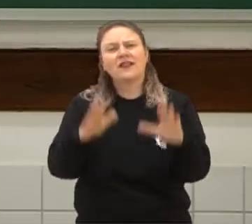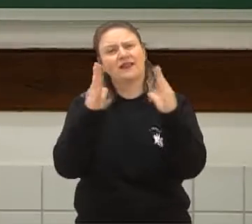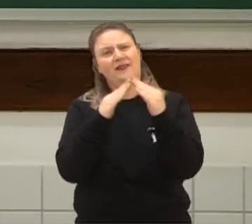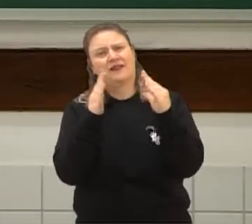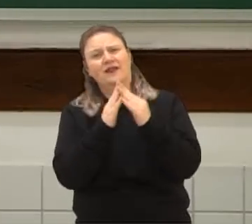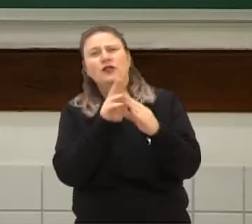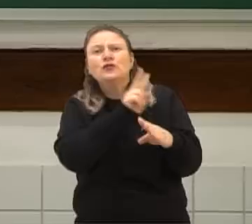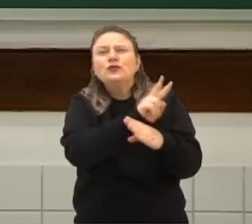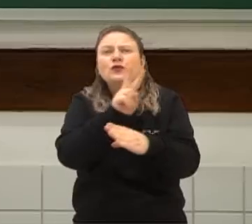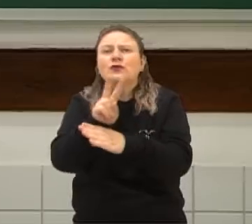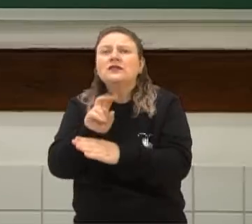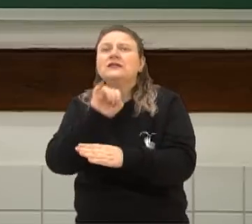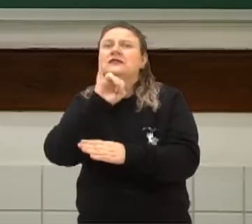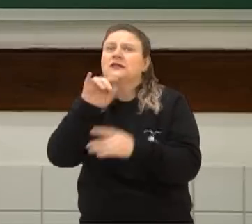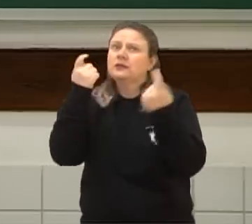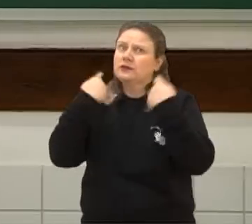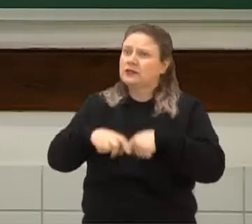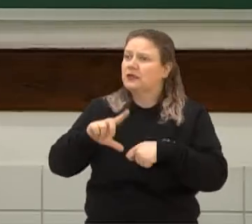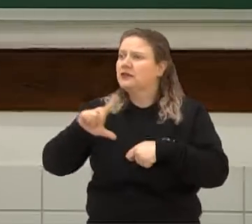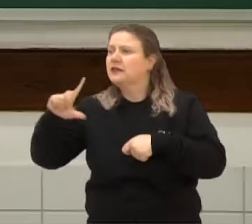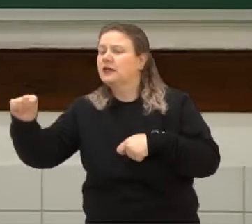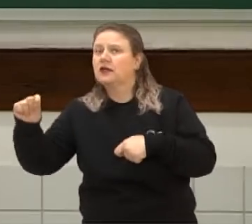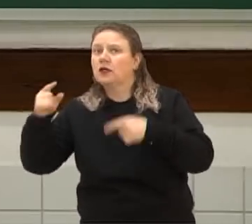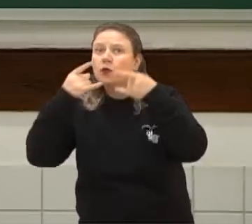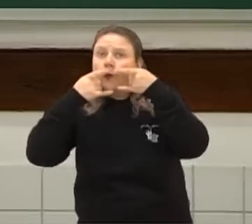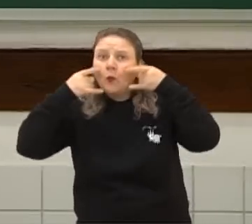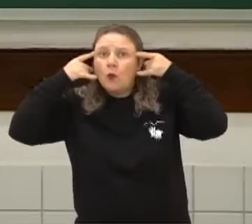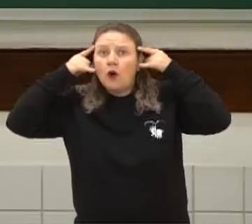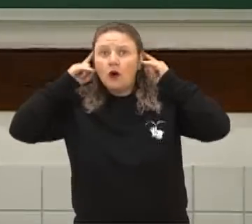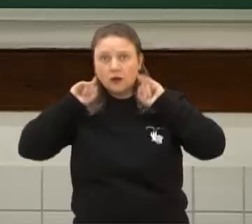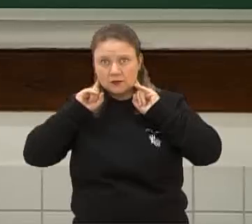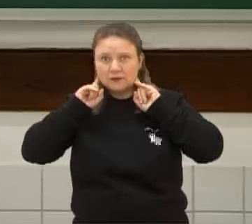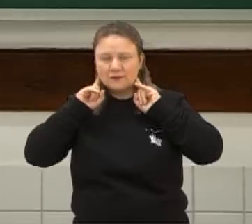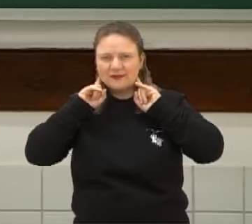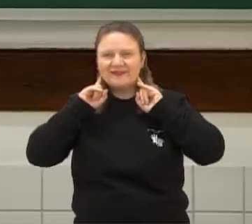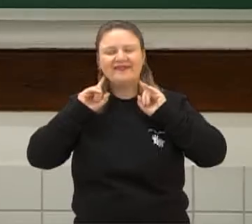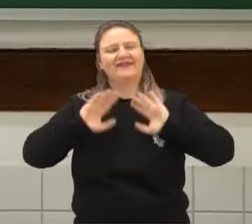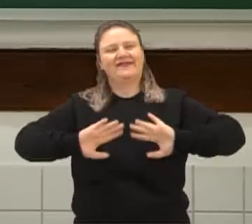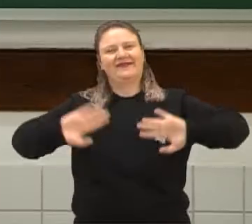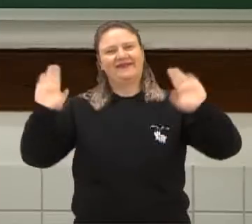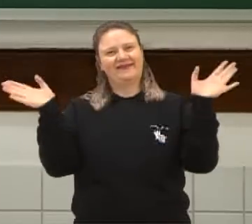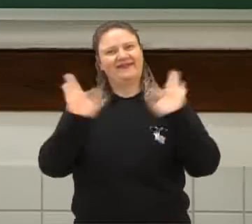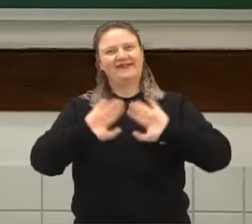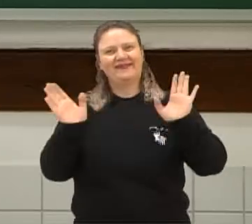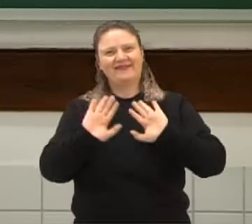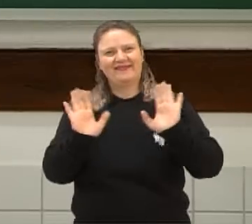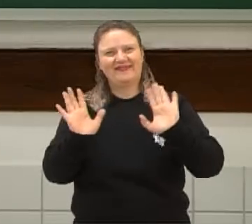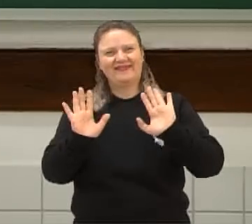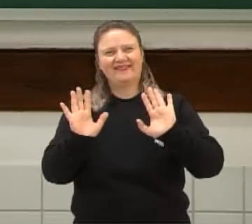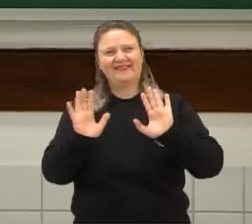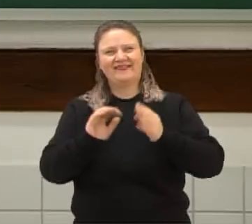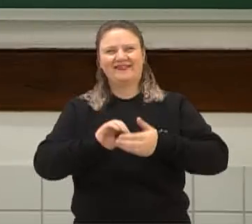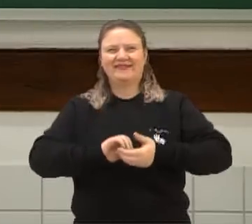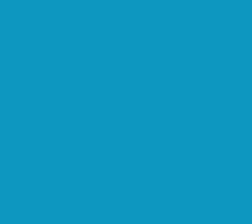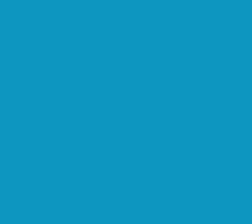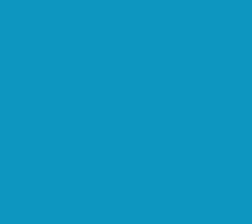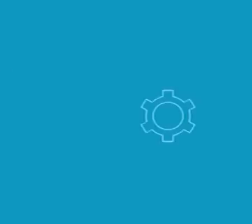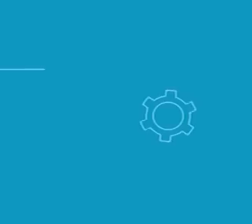se precisar sair, use máscara, ok? See you next class, students. Bye, bye.